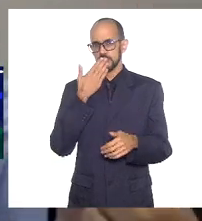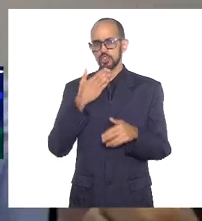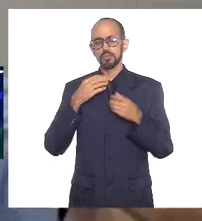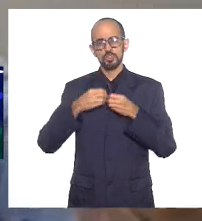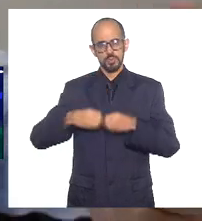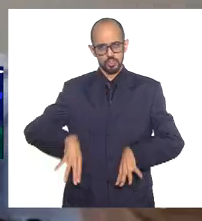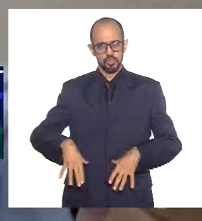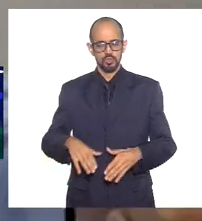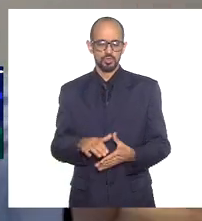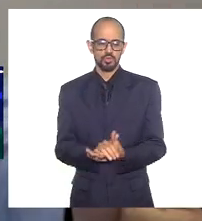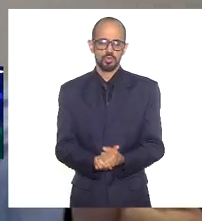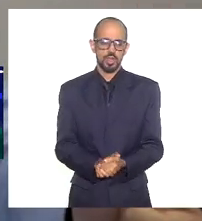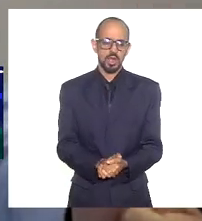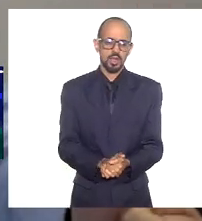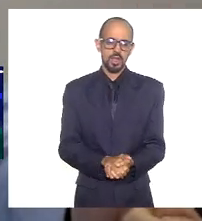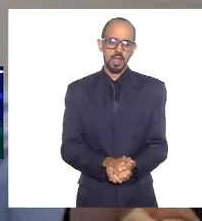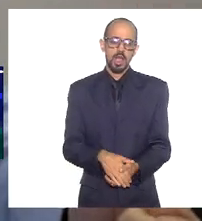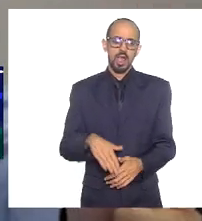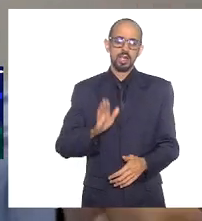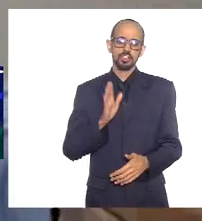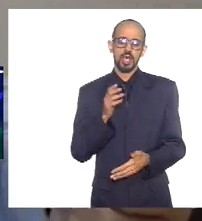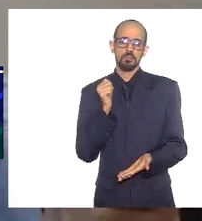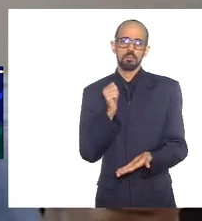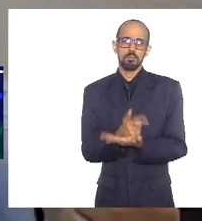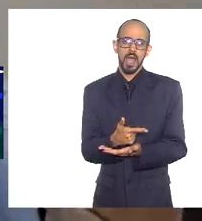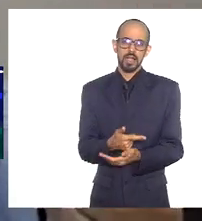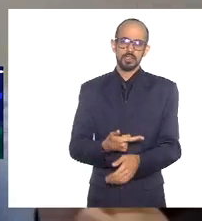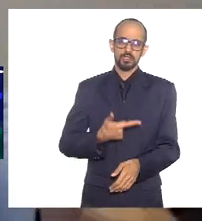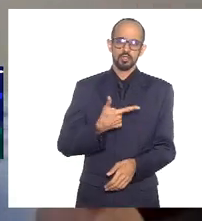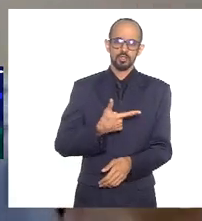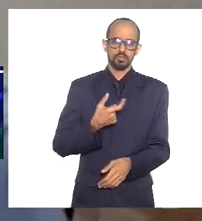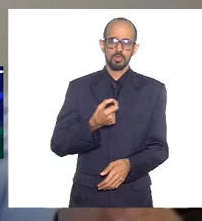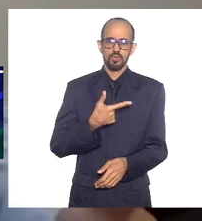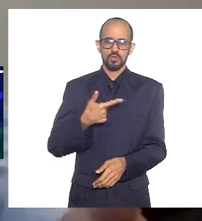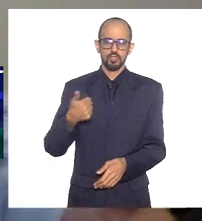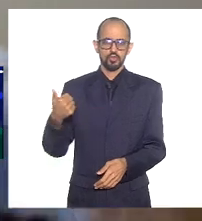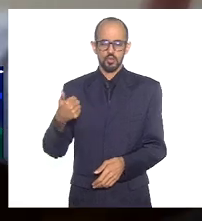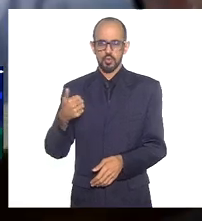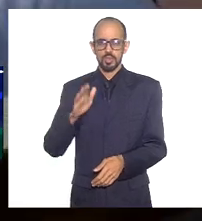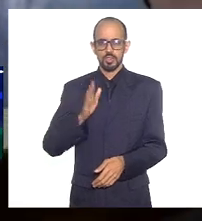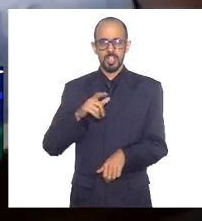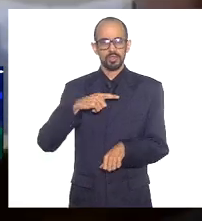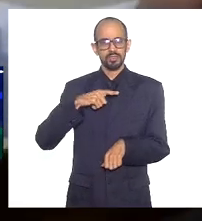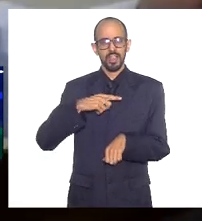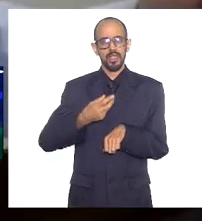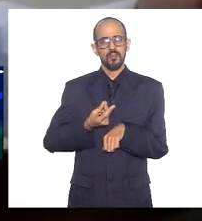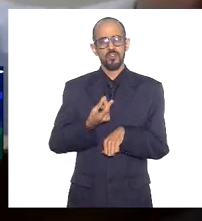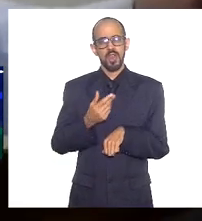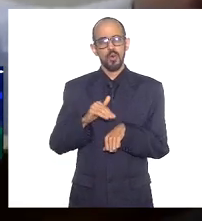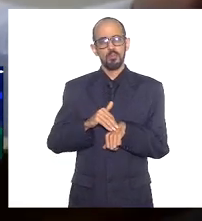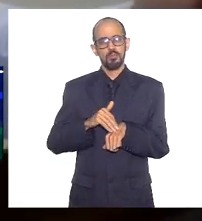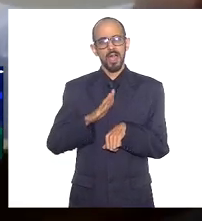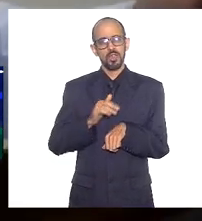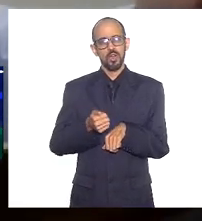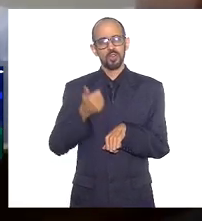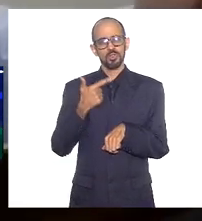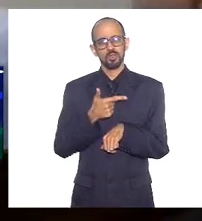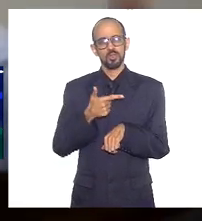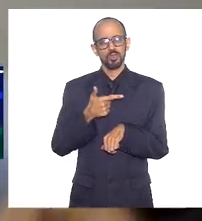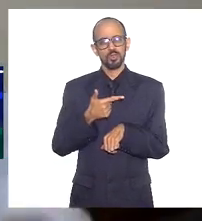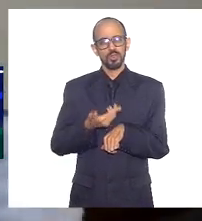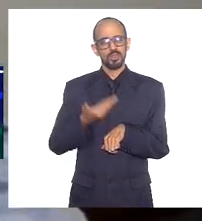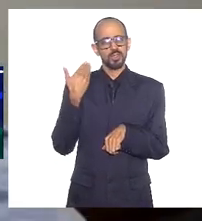pagas no primeiro trimestre de 2021 já se deu em valor muito maior ao valor pago no último trimestre de